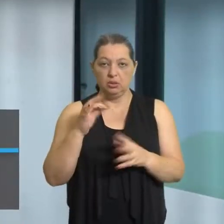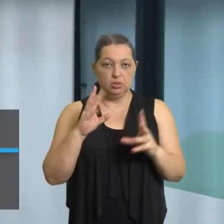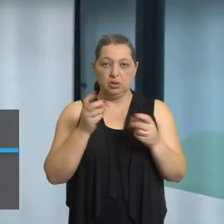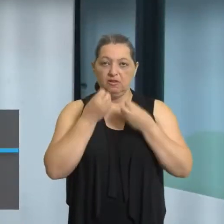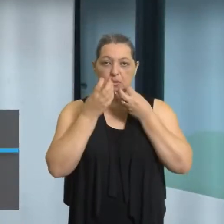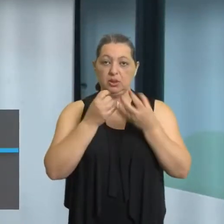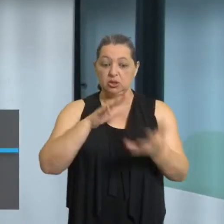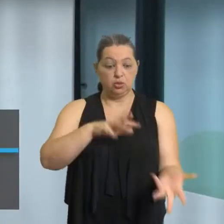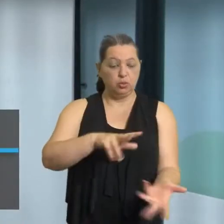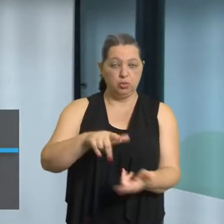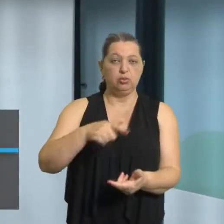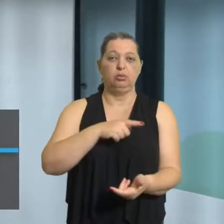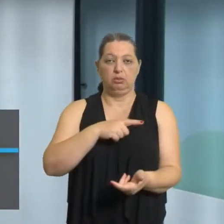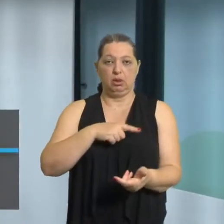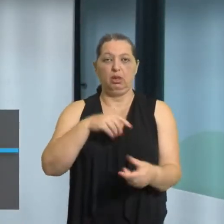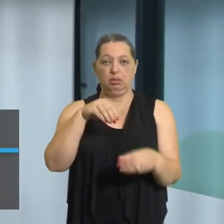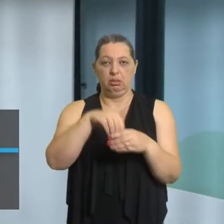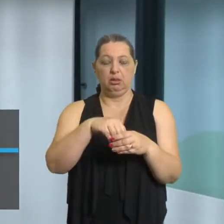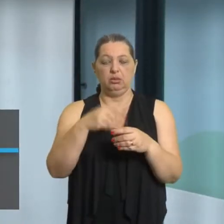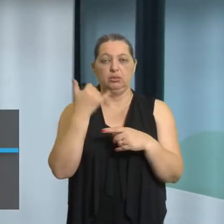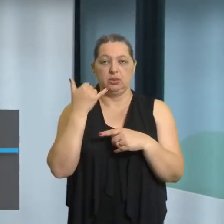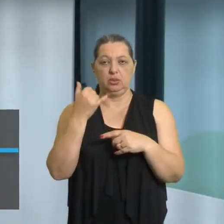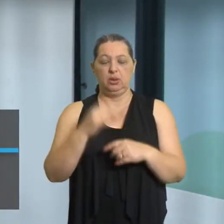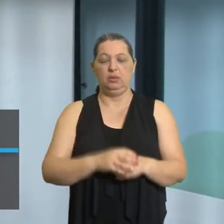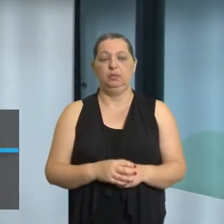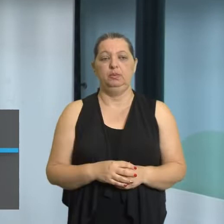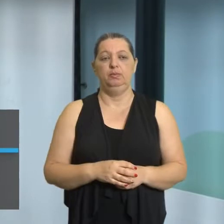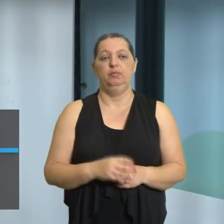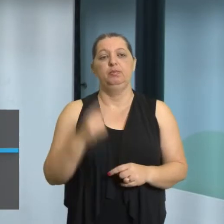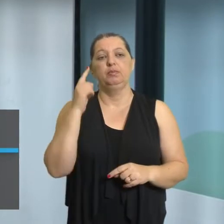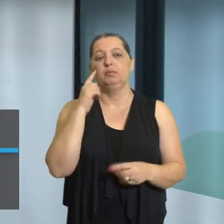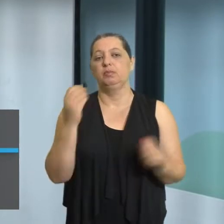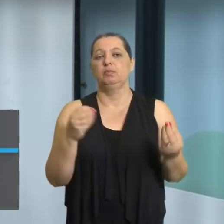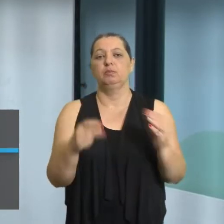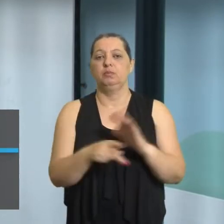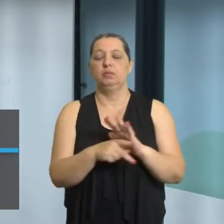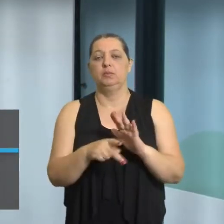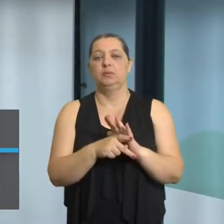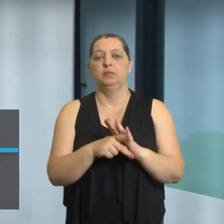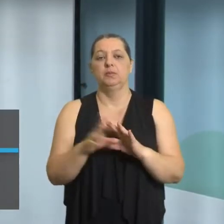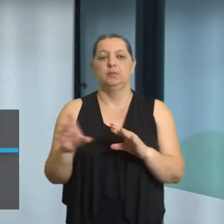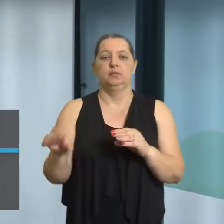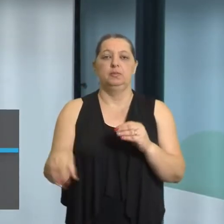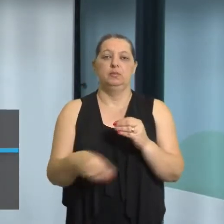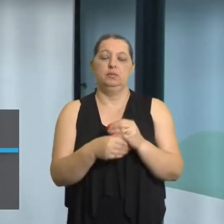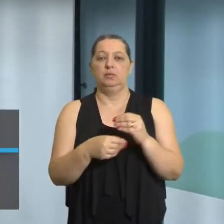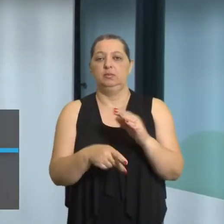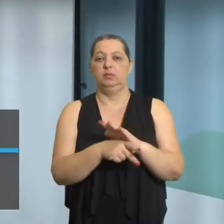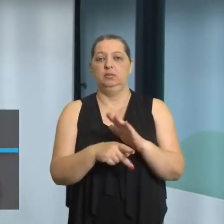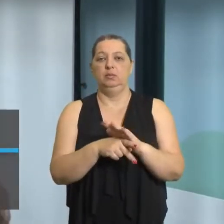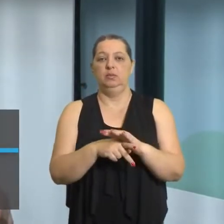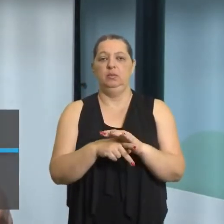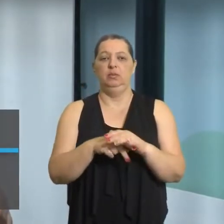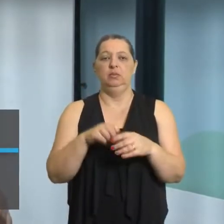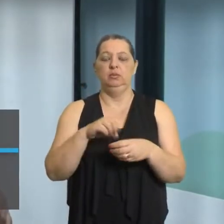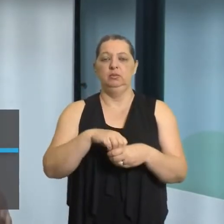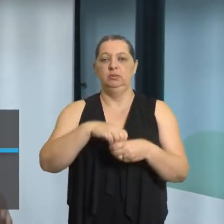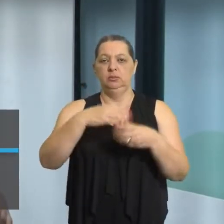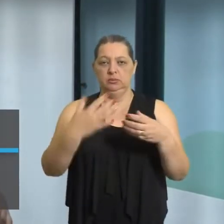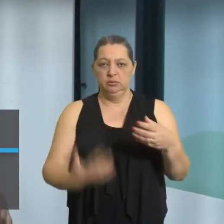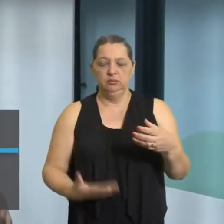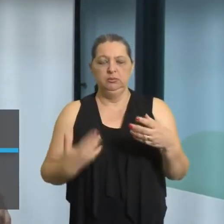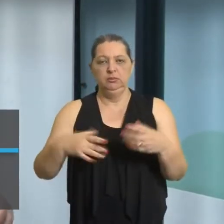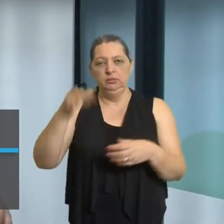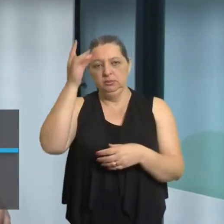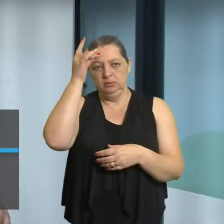no celular e talvez a gente pensar em na simulação de conteúdo e juntar muita coisa dentro da cabeça